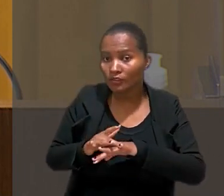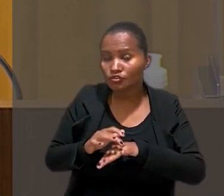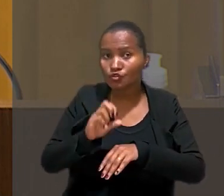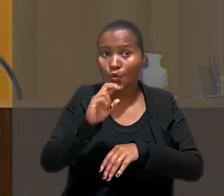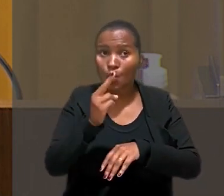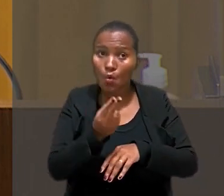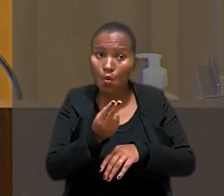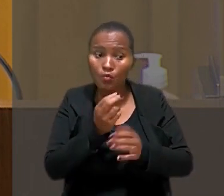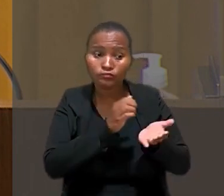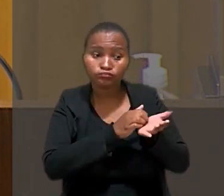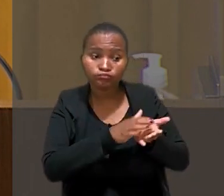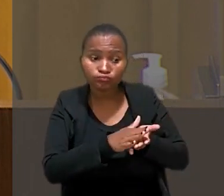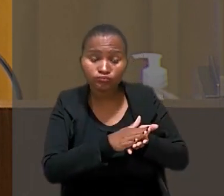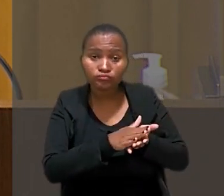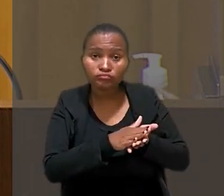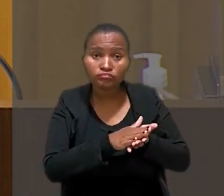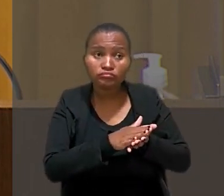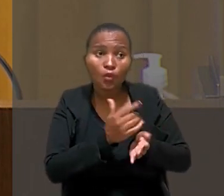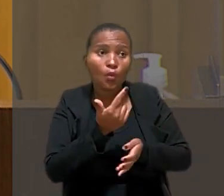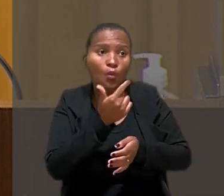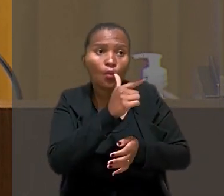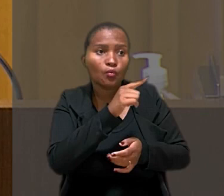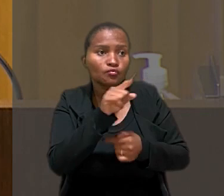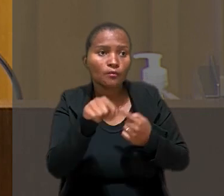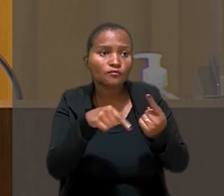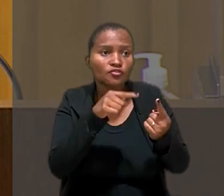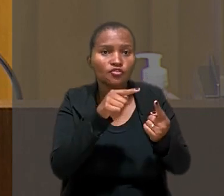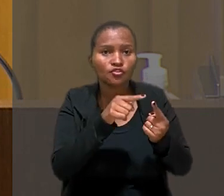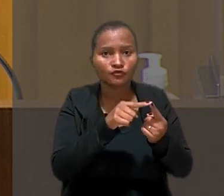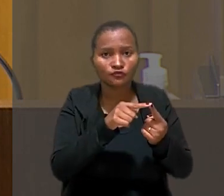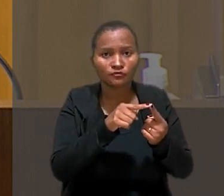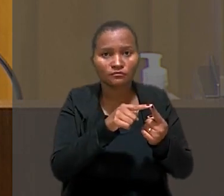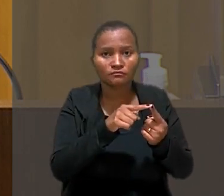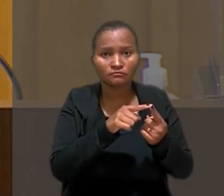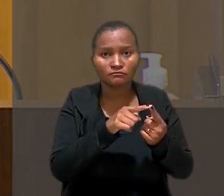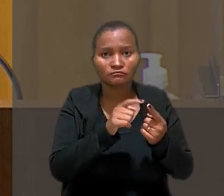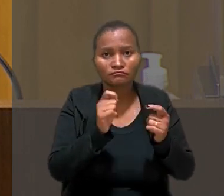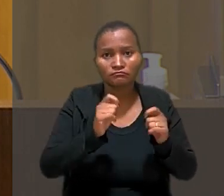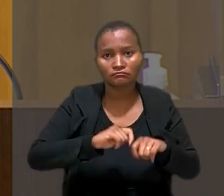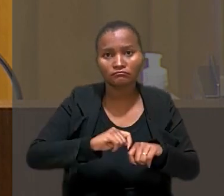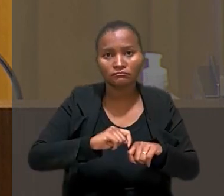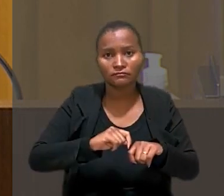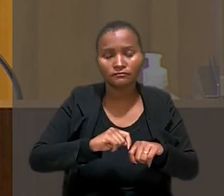ou que o ato de dispensa ostentava outra motivação lícita.